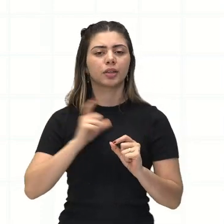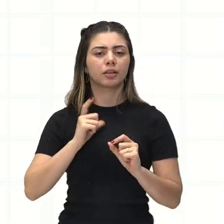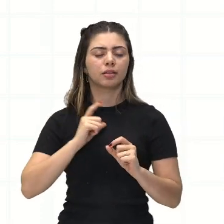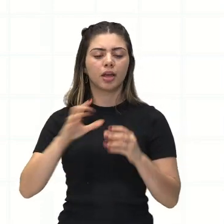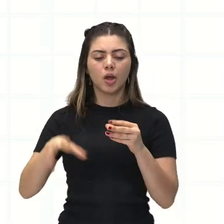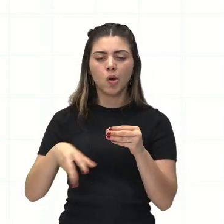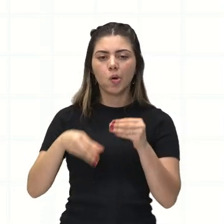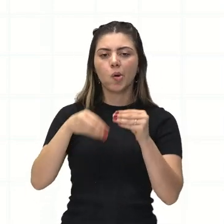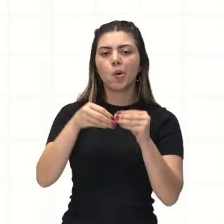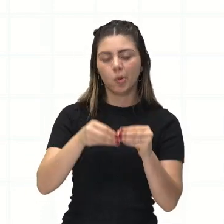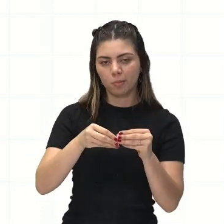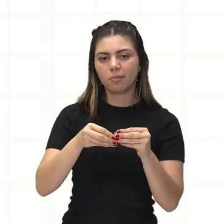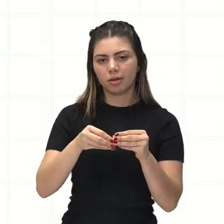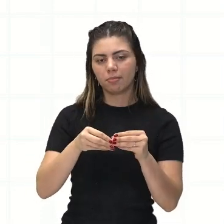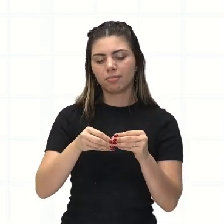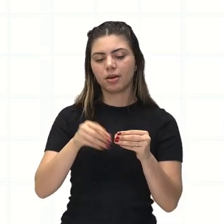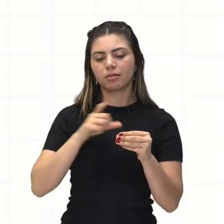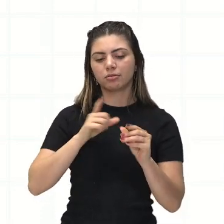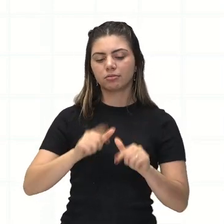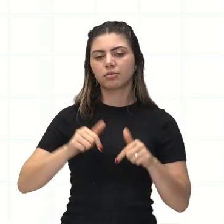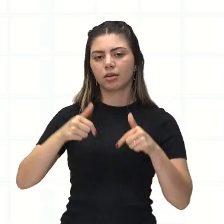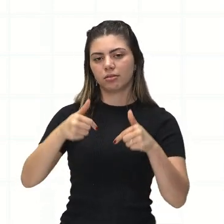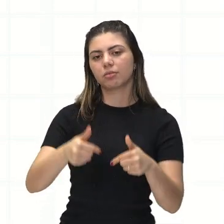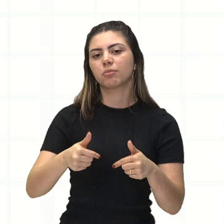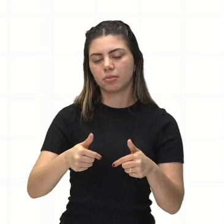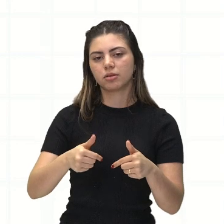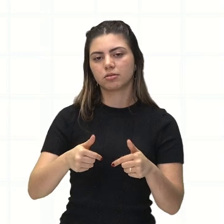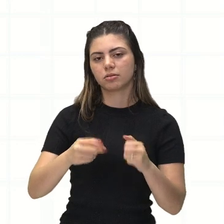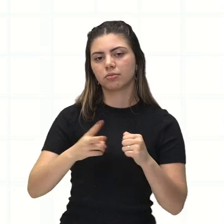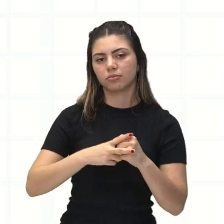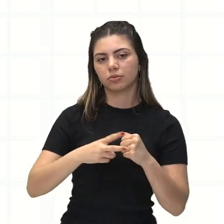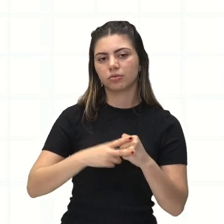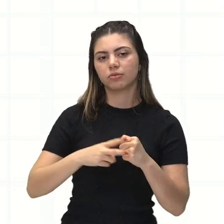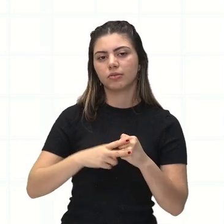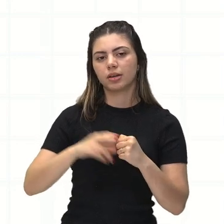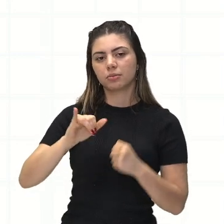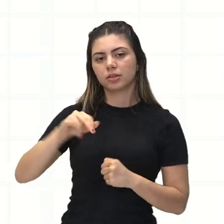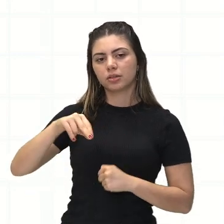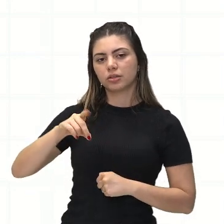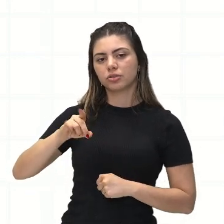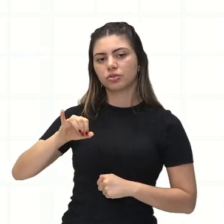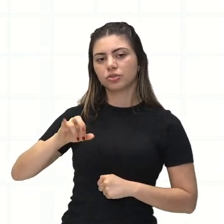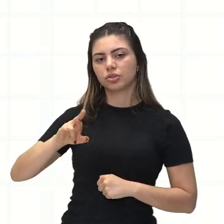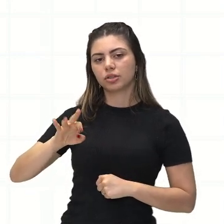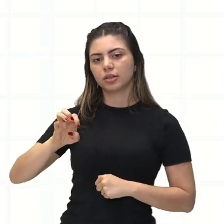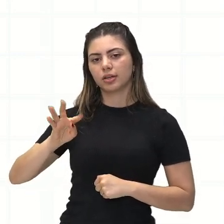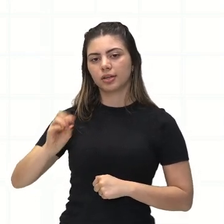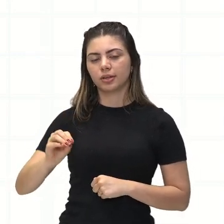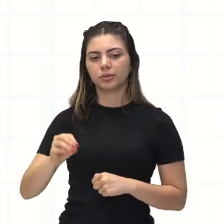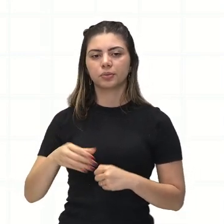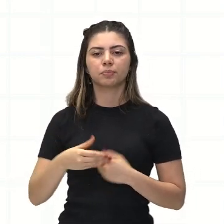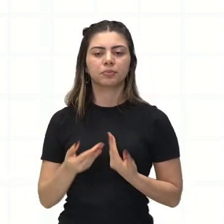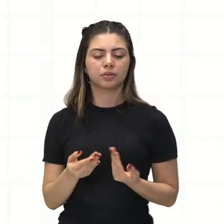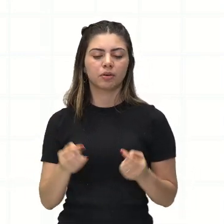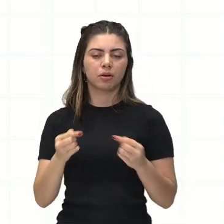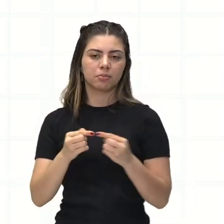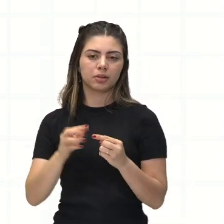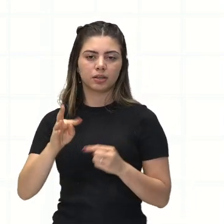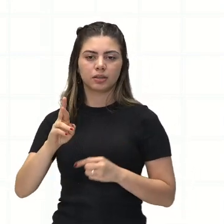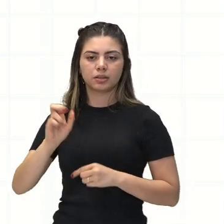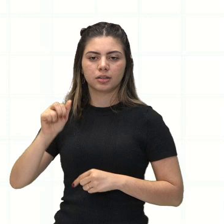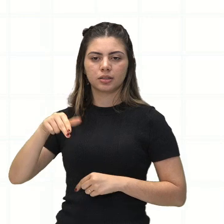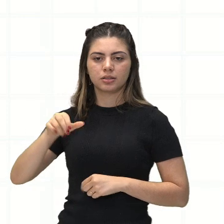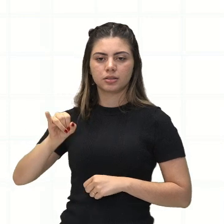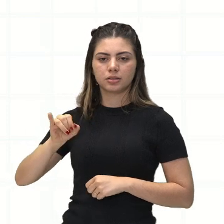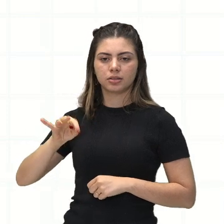complemento indireto da ação expressa pelo verbo. Transitivo indireto. Tudo aqui é indireto e é indireto por